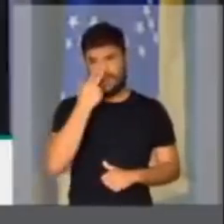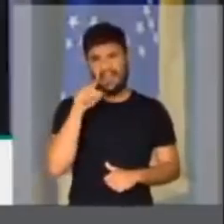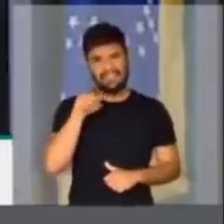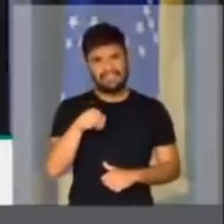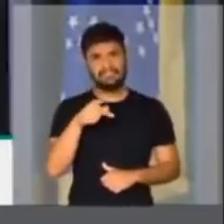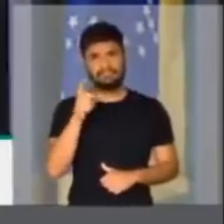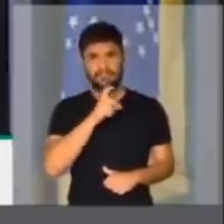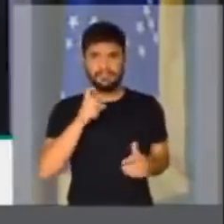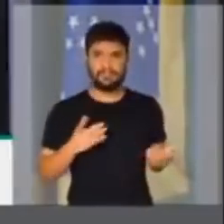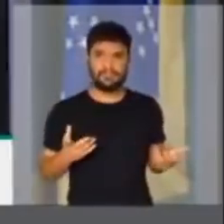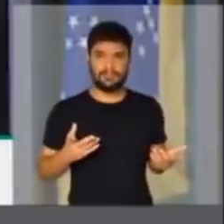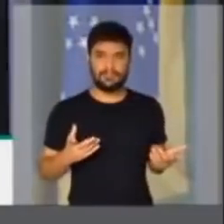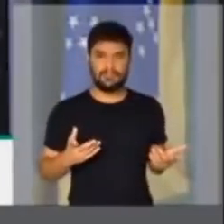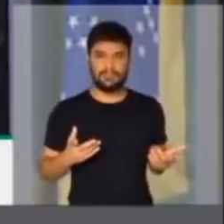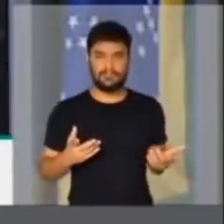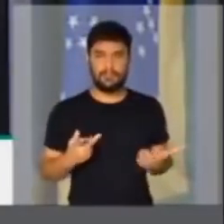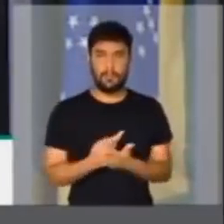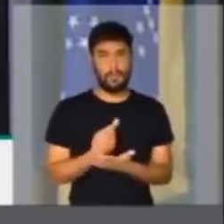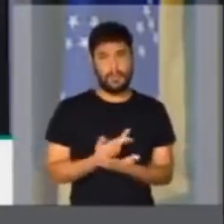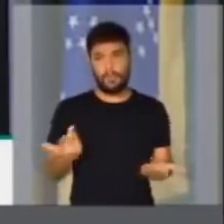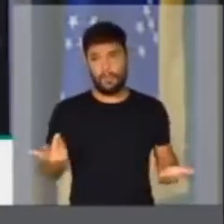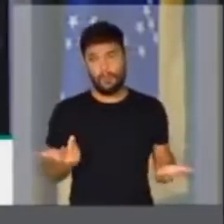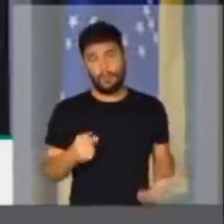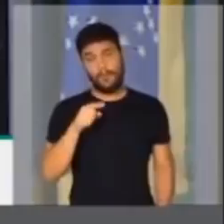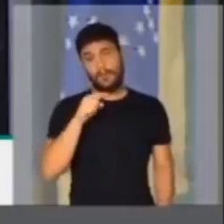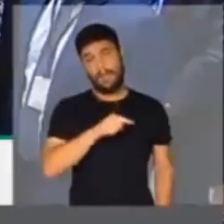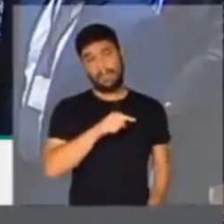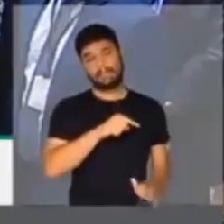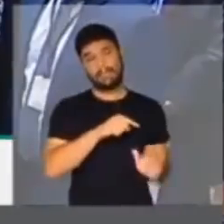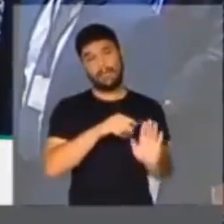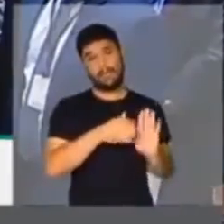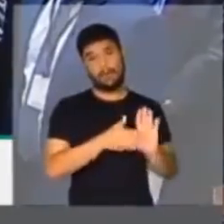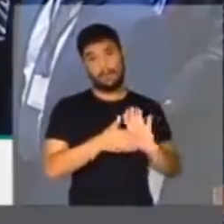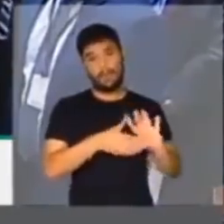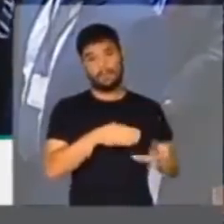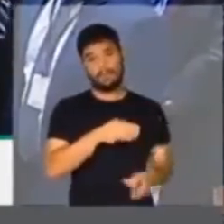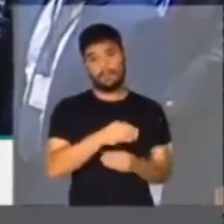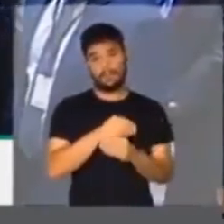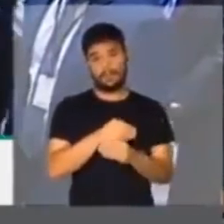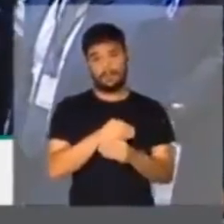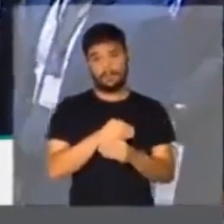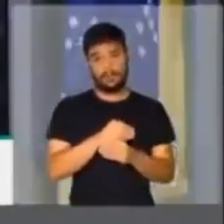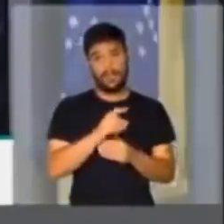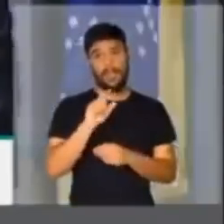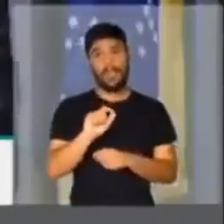inverdade, mas um equívoco. O que essa emenda preza e reza